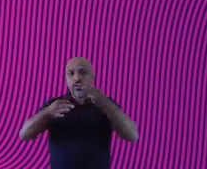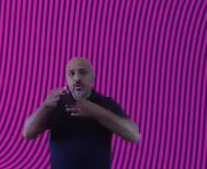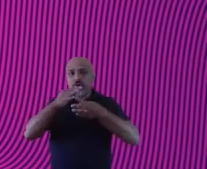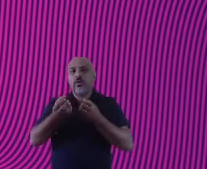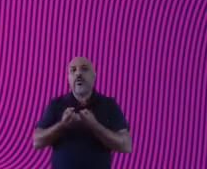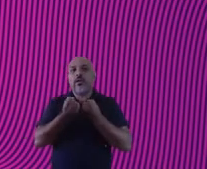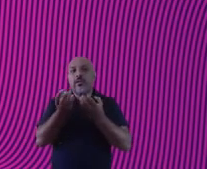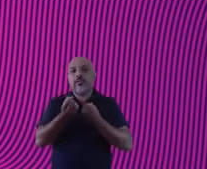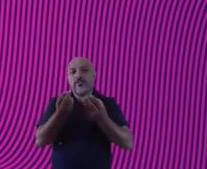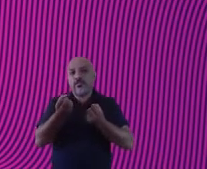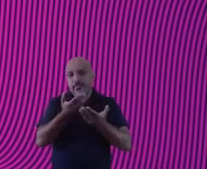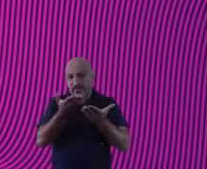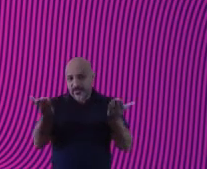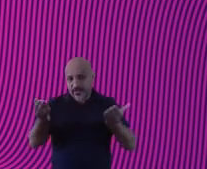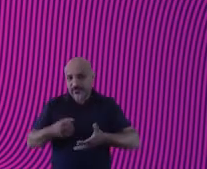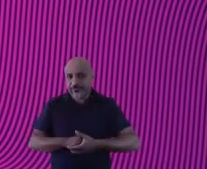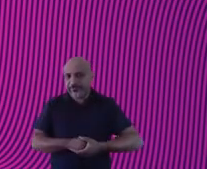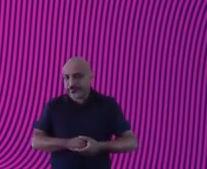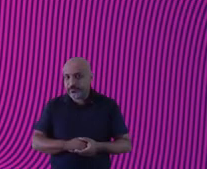informações.